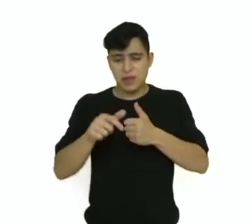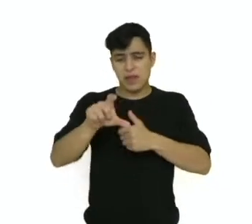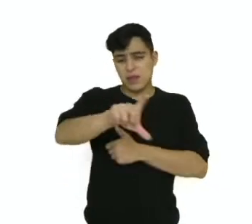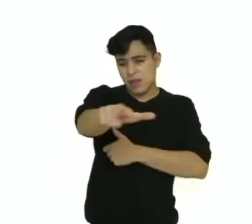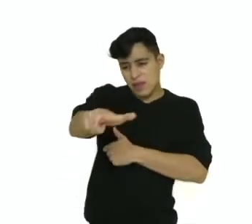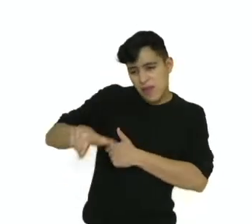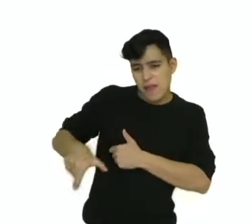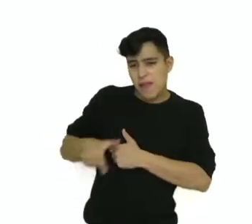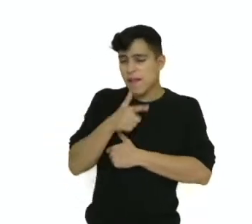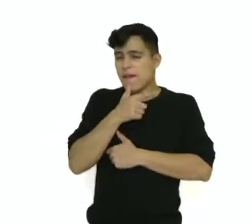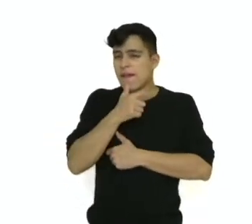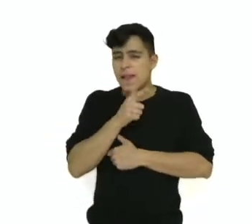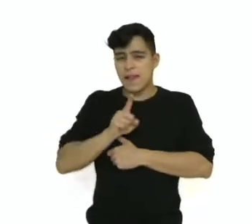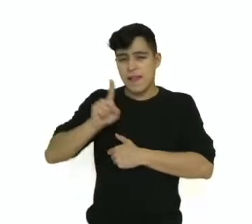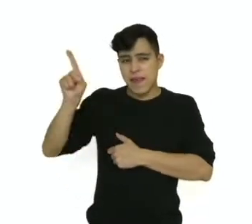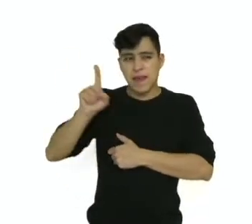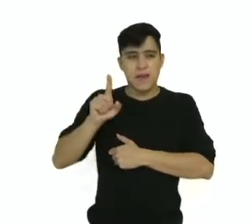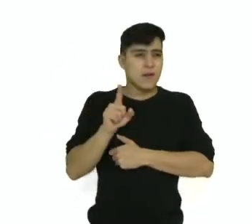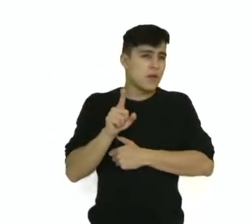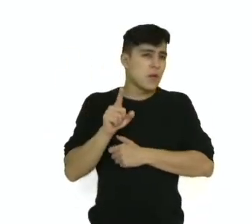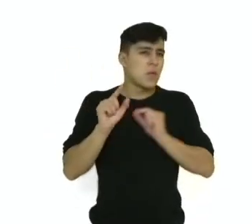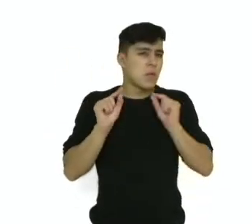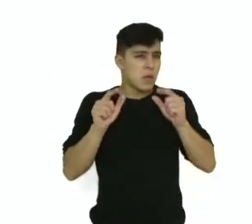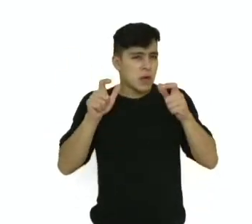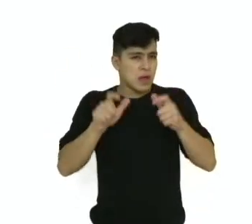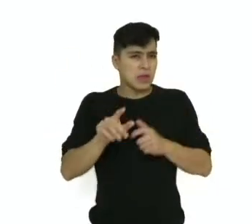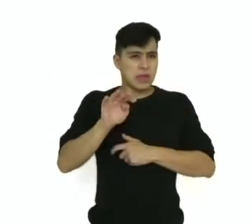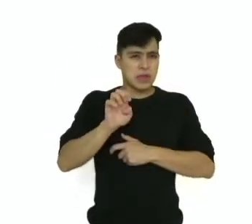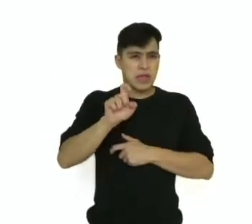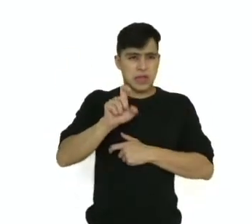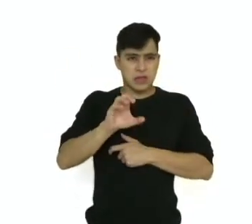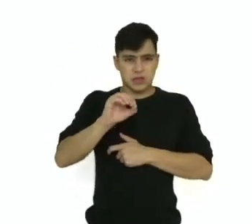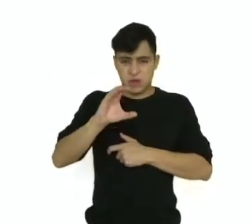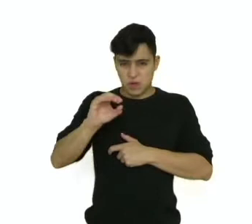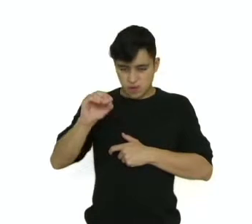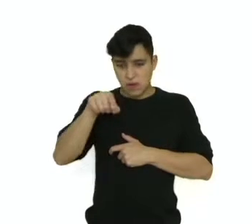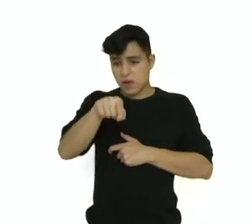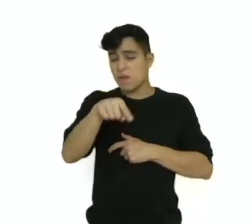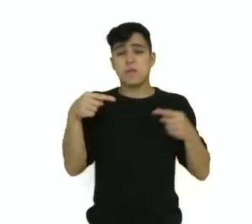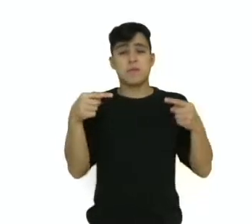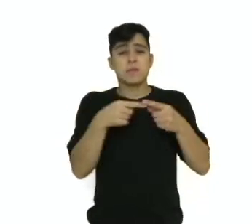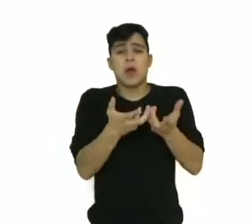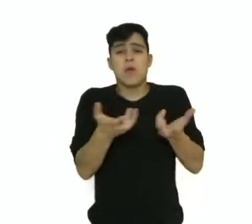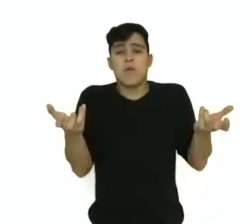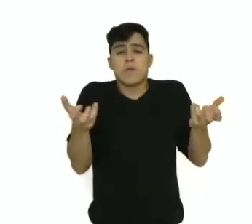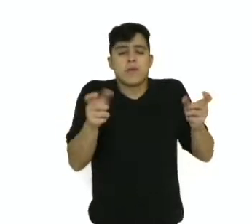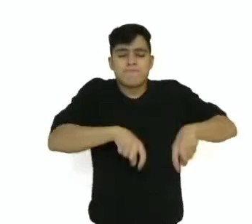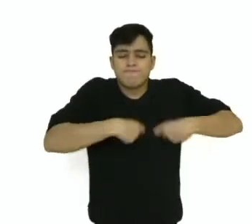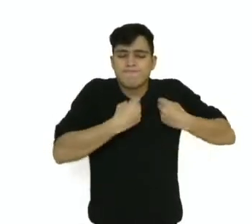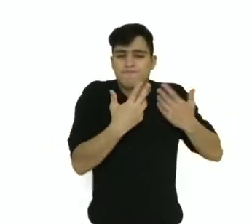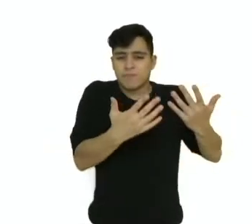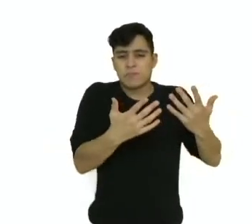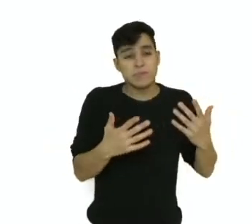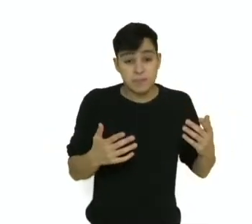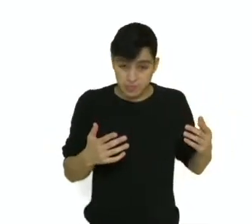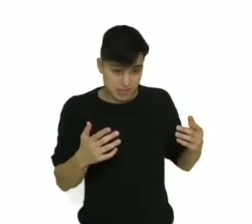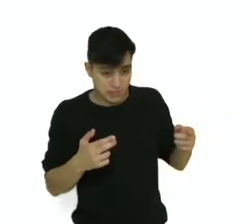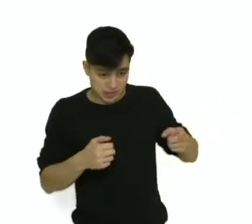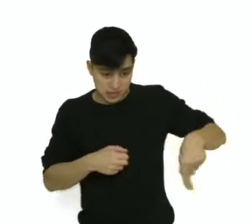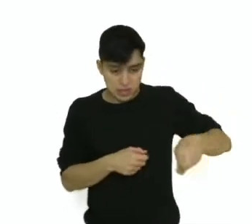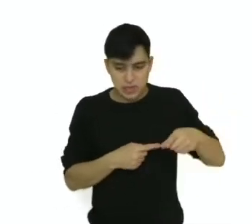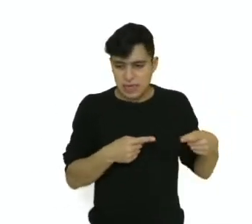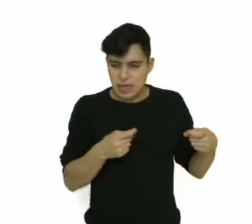como está mostrando aqui na imagem, uma região úmida ideal para a agricultura. Aos poucos, por meio da guerra e de